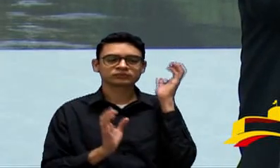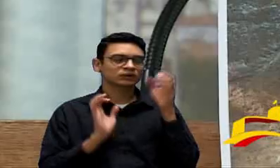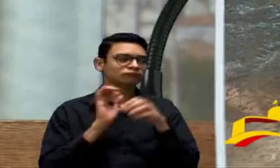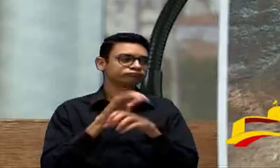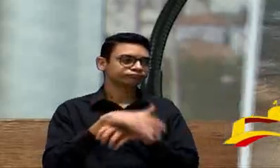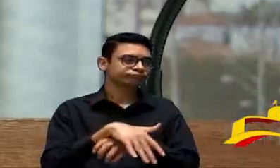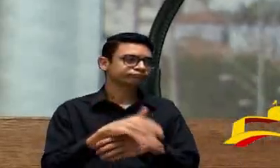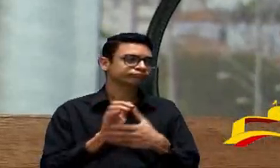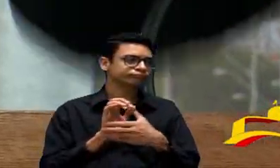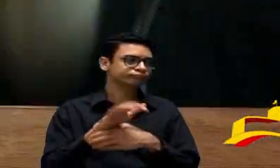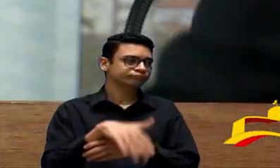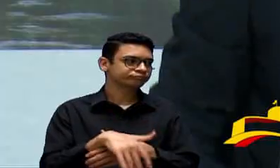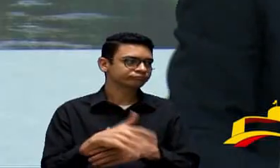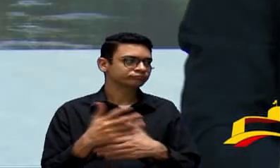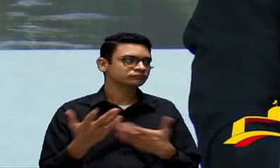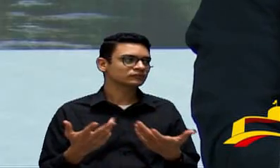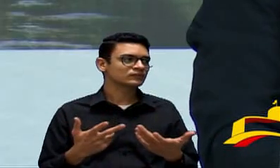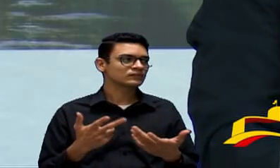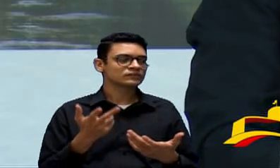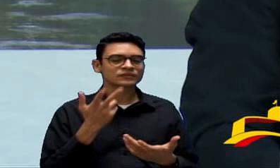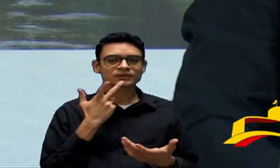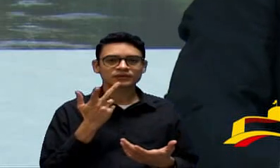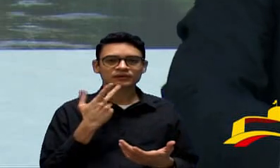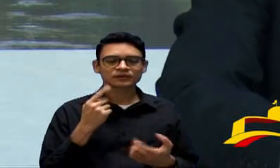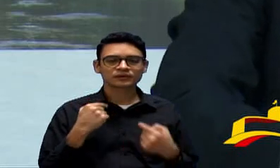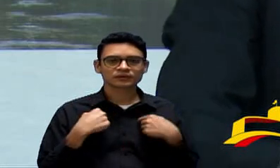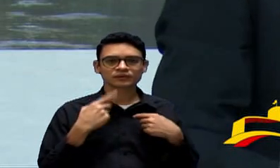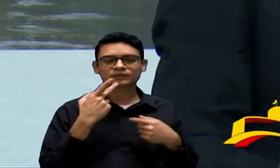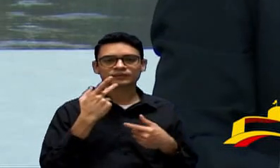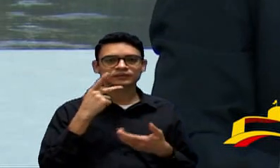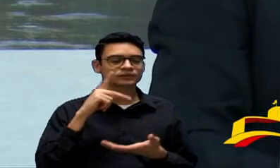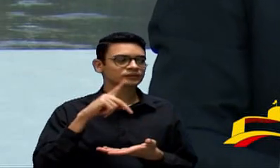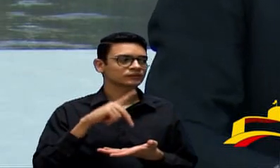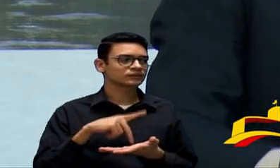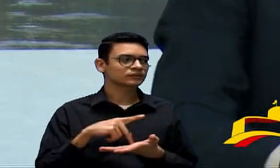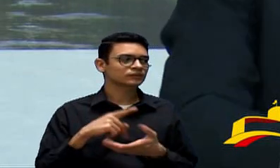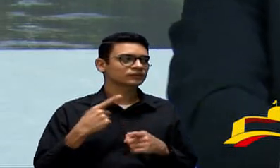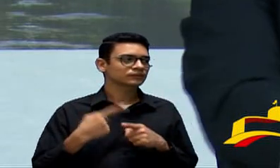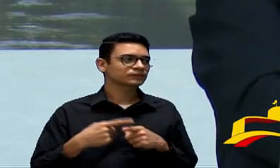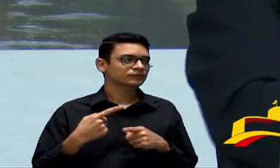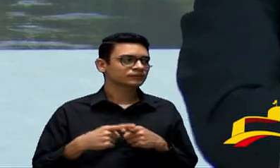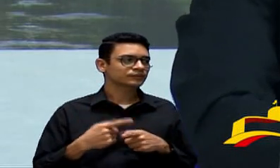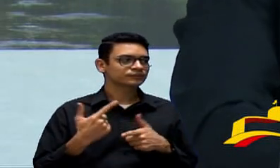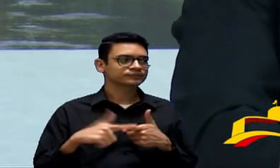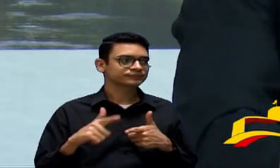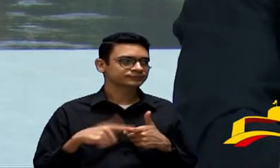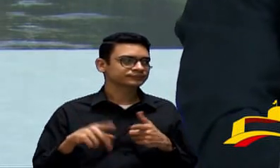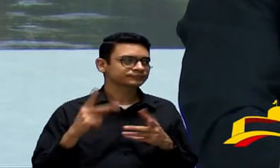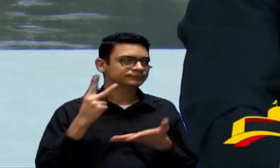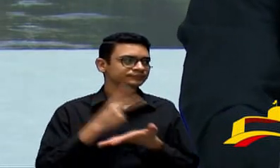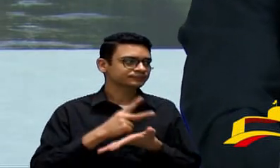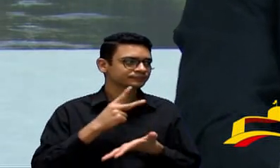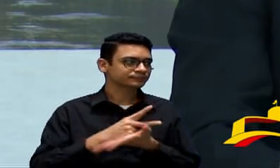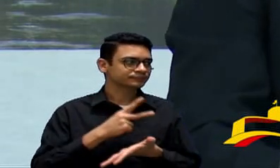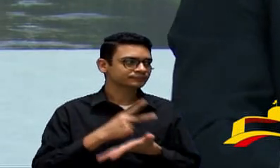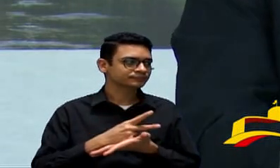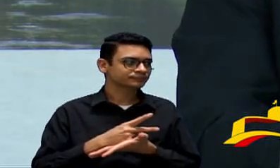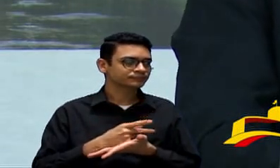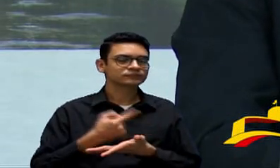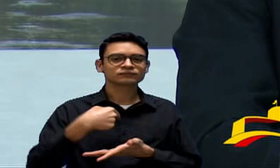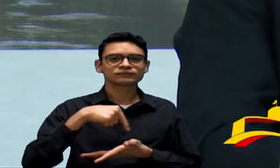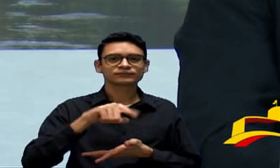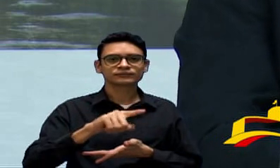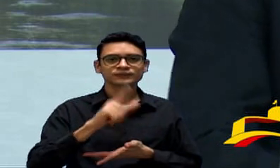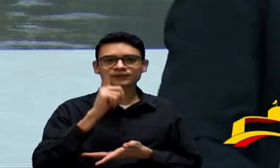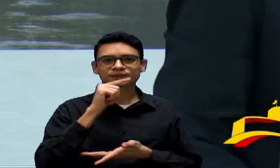Então, eu estou falando porque... não resolveu o problema e, além de tudo, está indo para as nascentes,